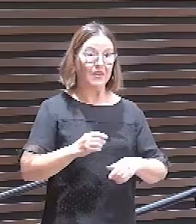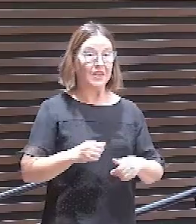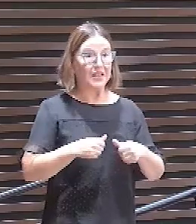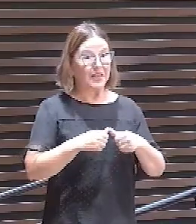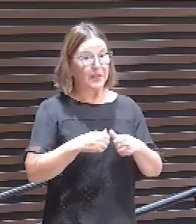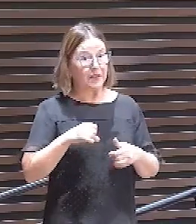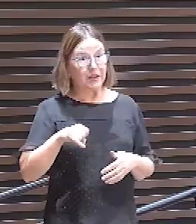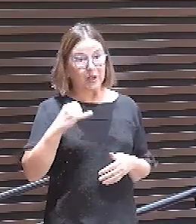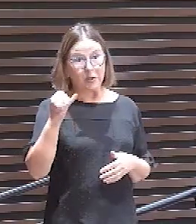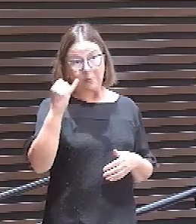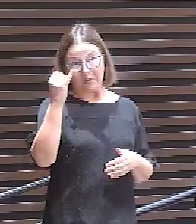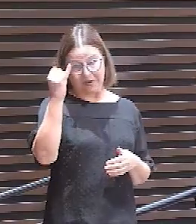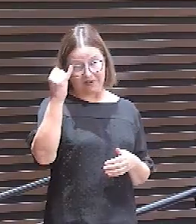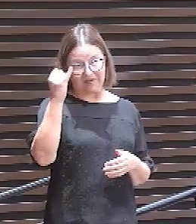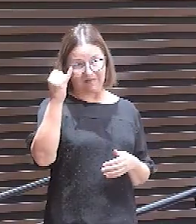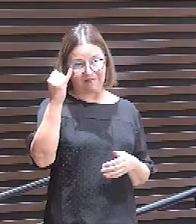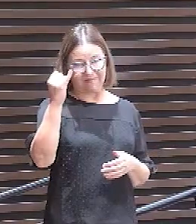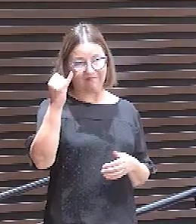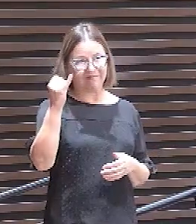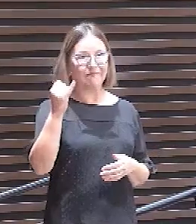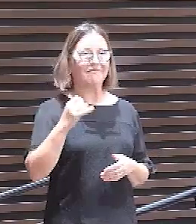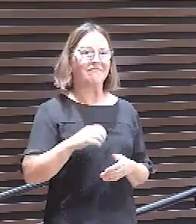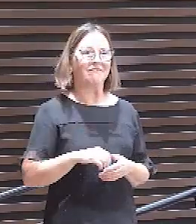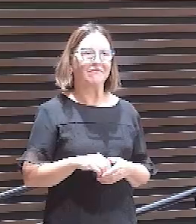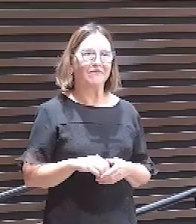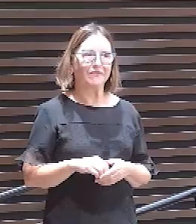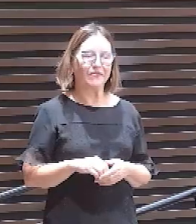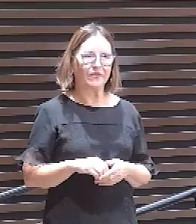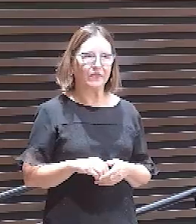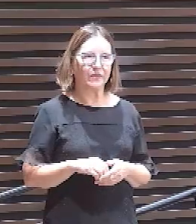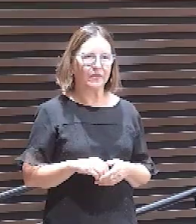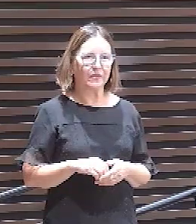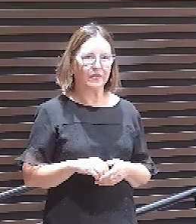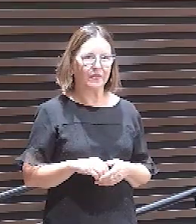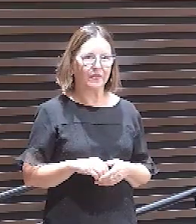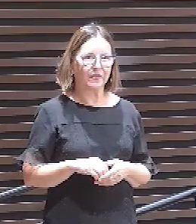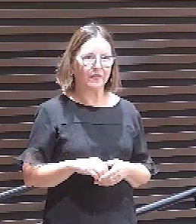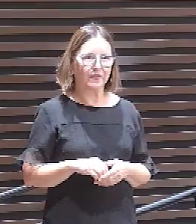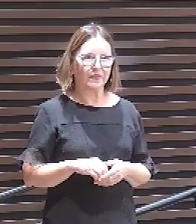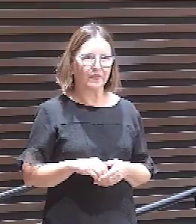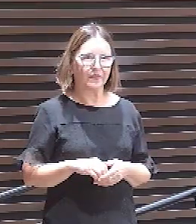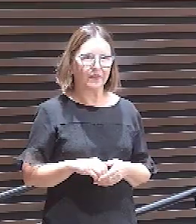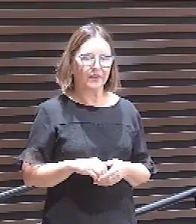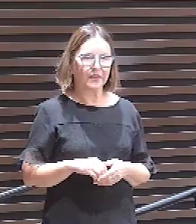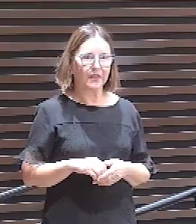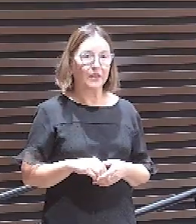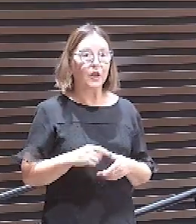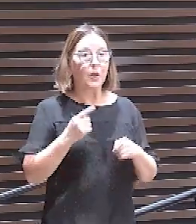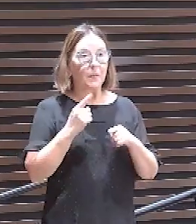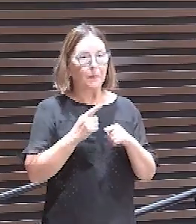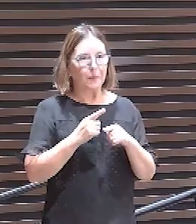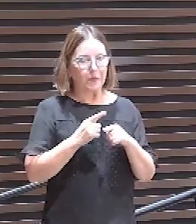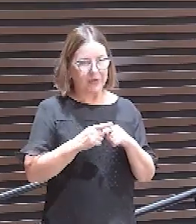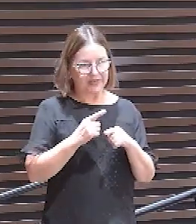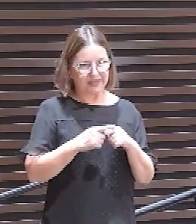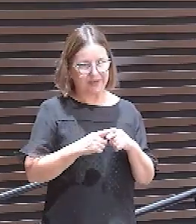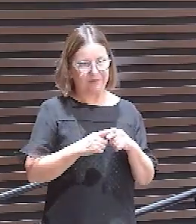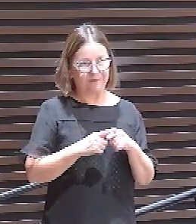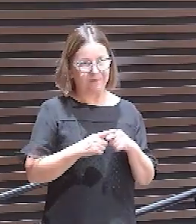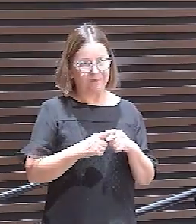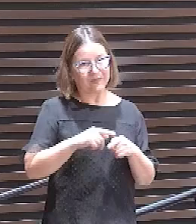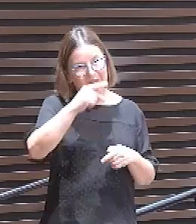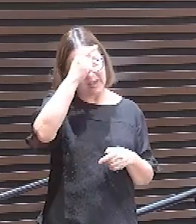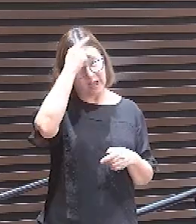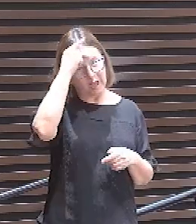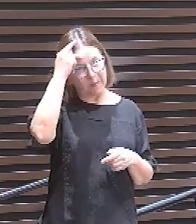importante para andar com Deus. Eu não tenho mais esse apetite pelas coisas desse